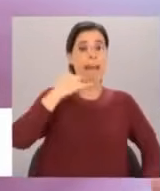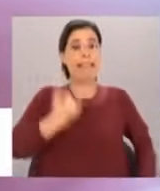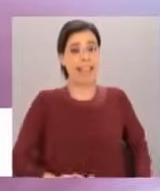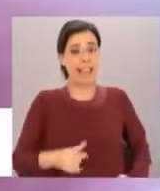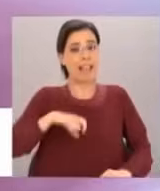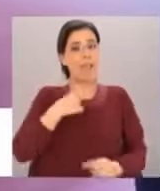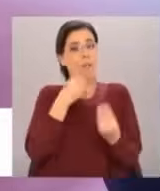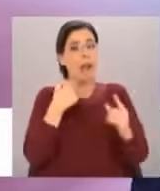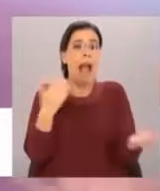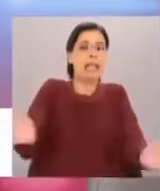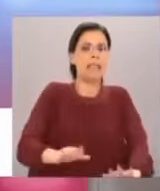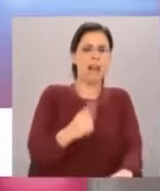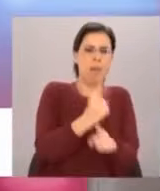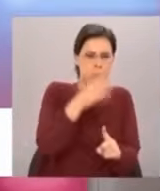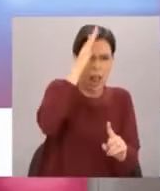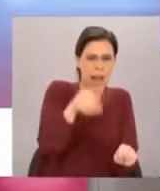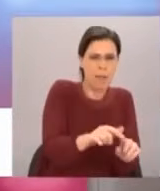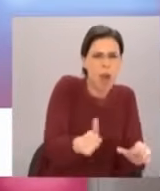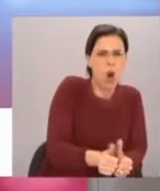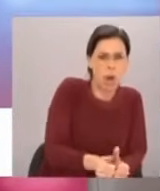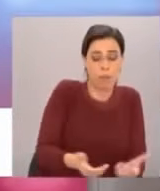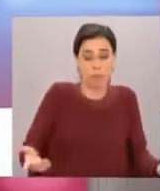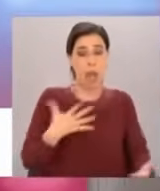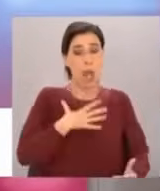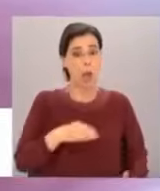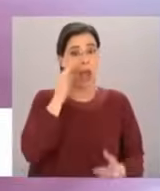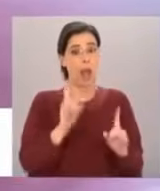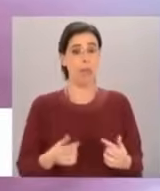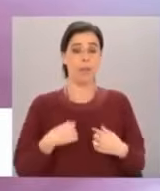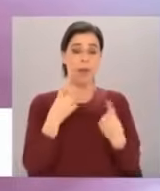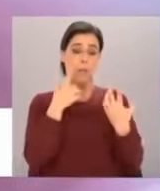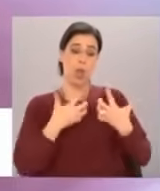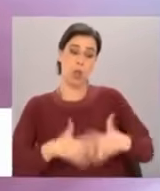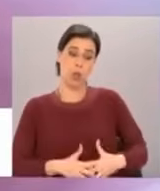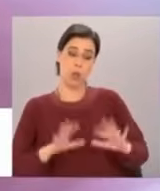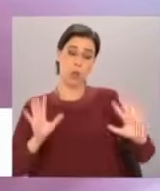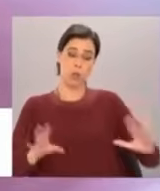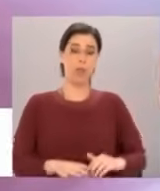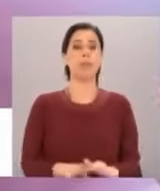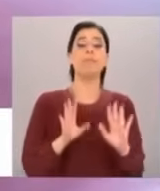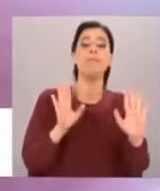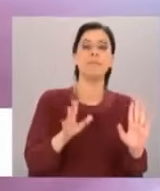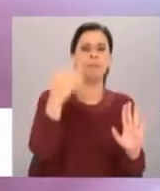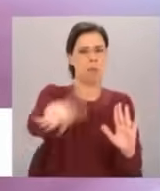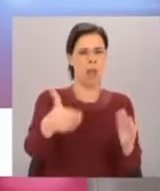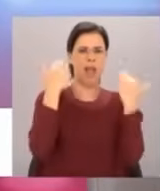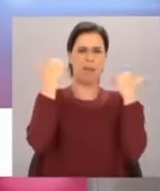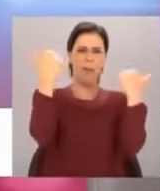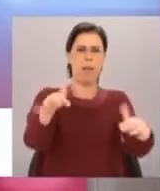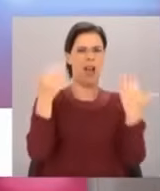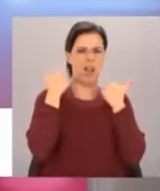dieta vegetariana que é levar isto os próprios animais companhia sincero estado animais Eu tenho algumas dúvidas agora eu eu